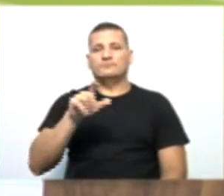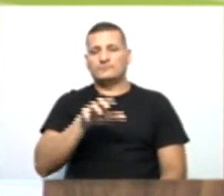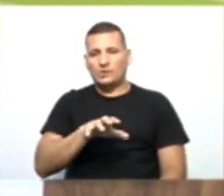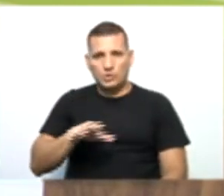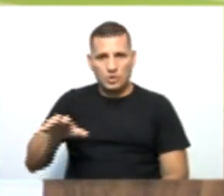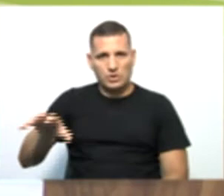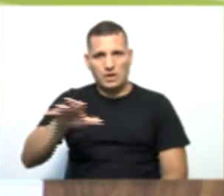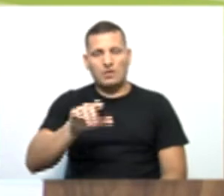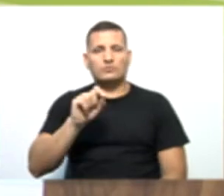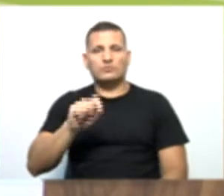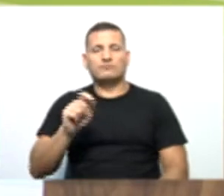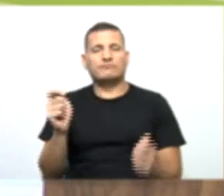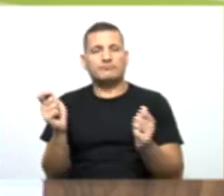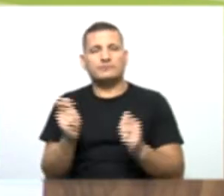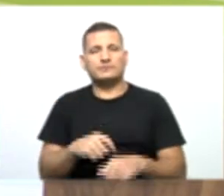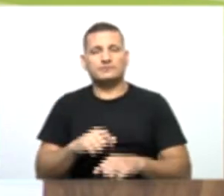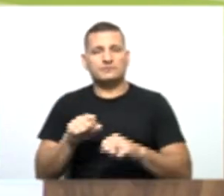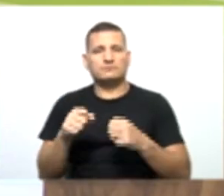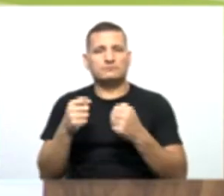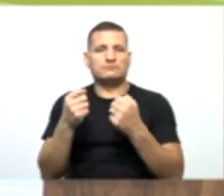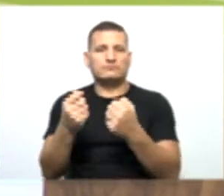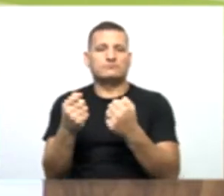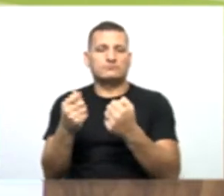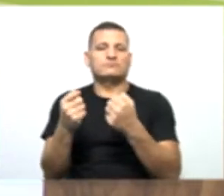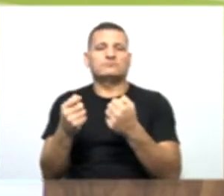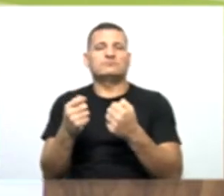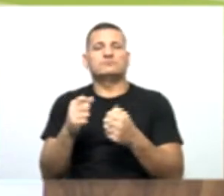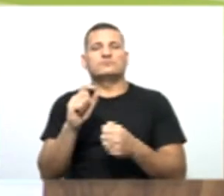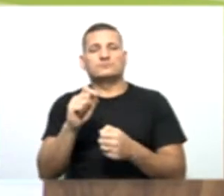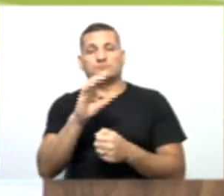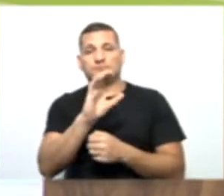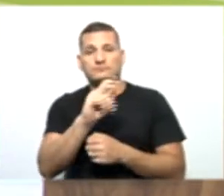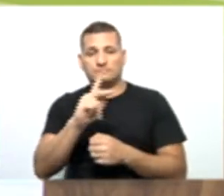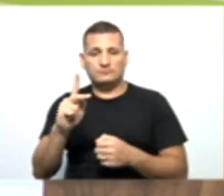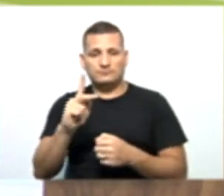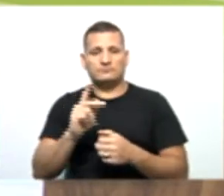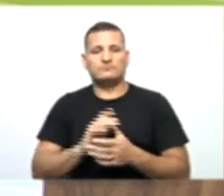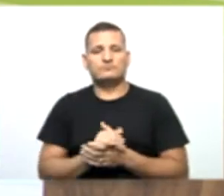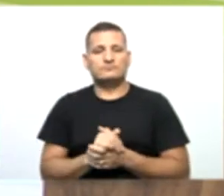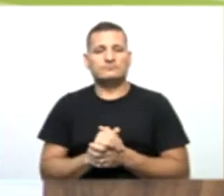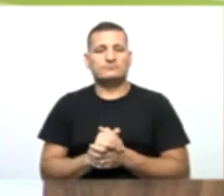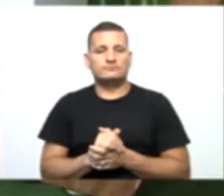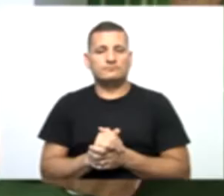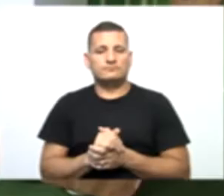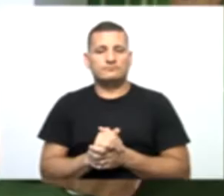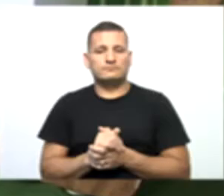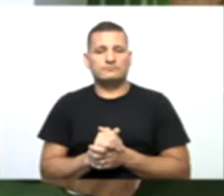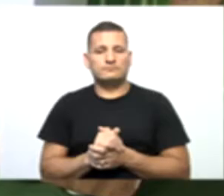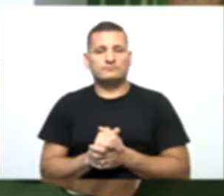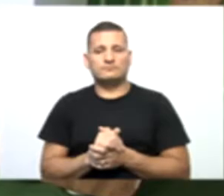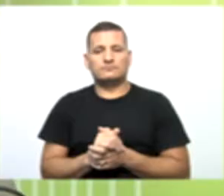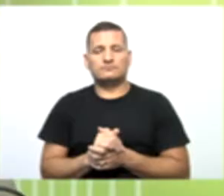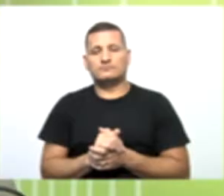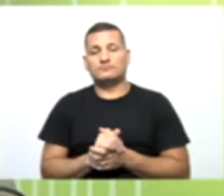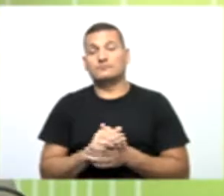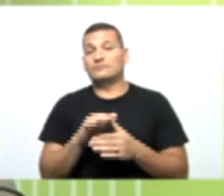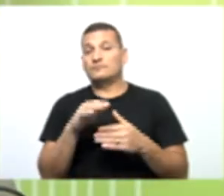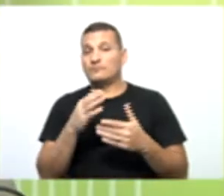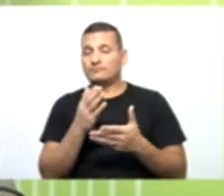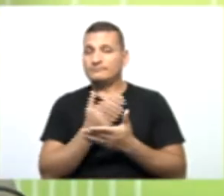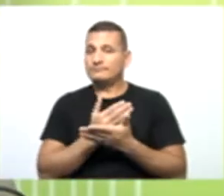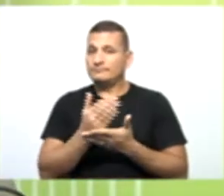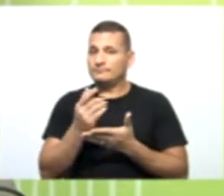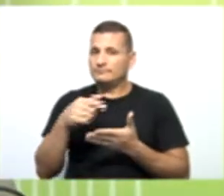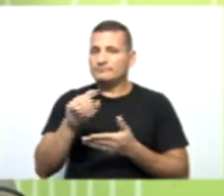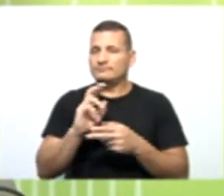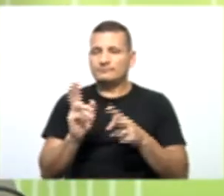para potencializar as questões da cooperativa, da ideia, da iniciativa, todas essas questões. Comecem, então, nesse sentido,